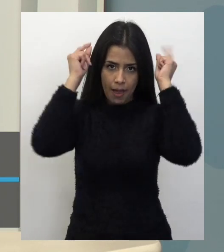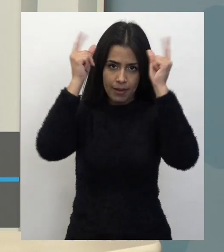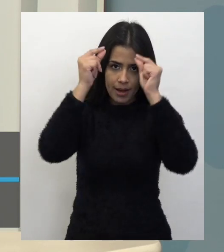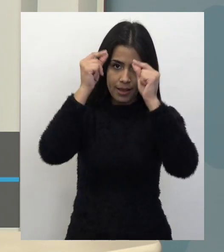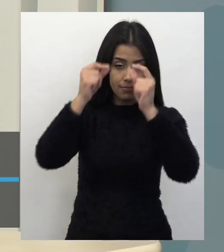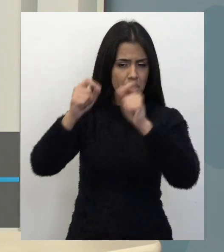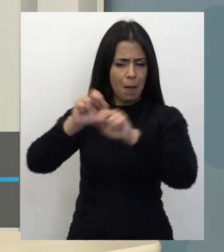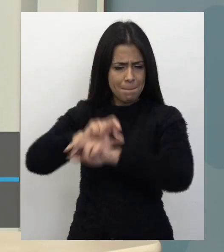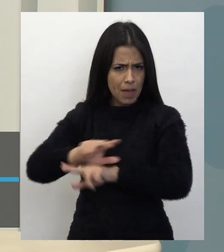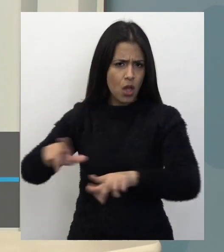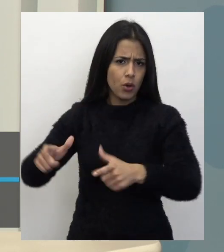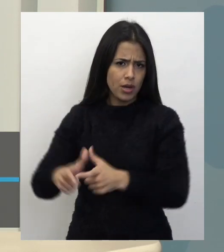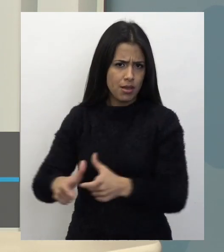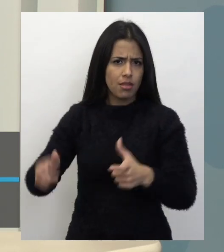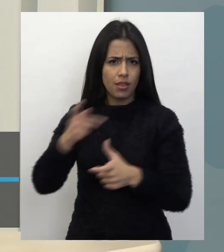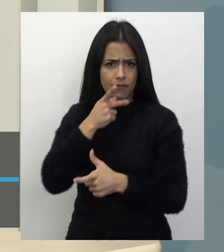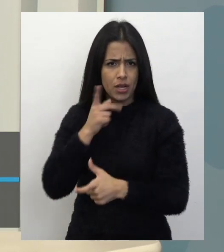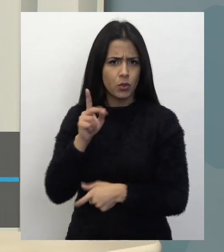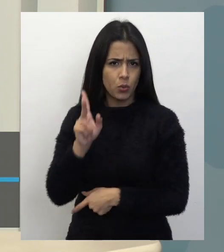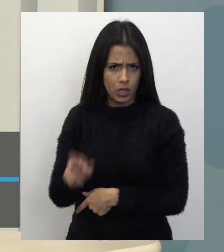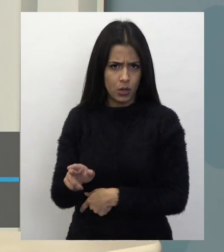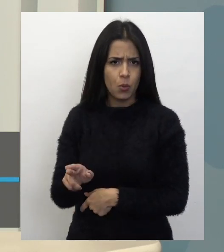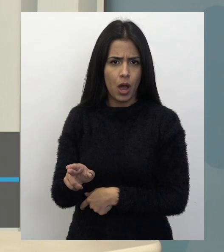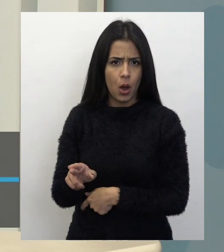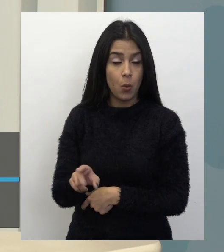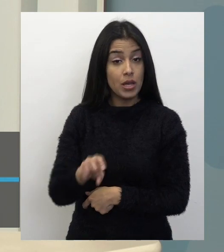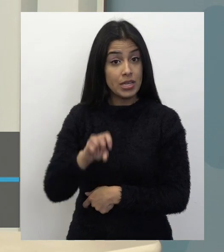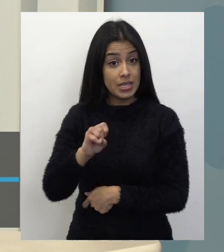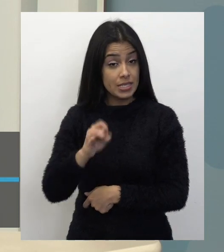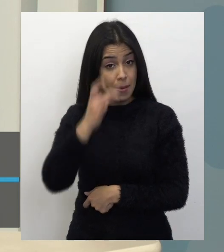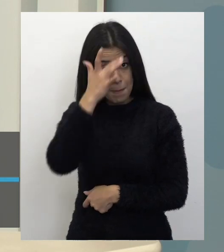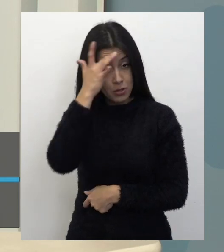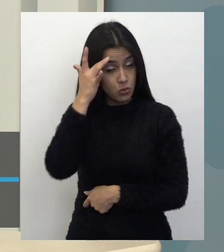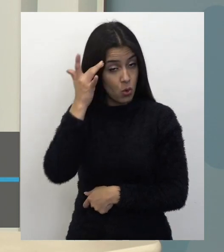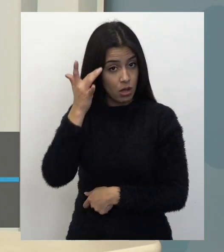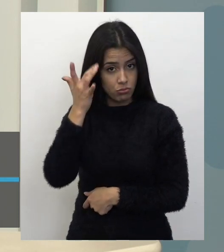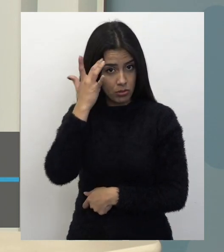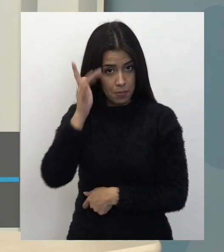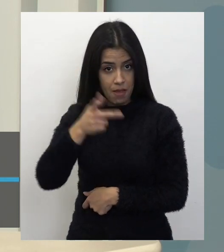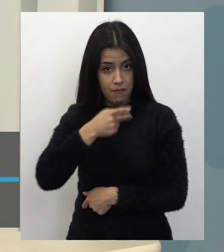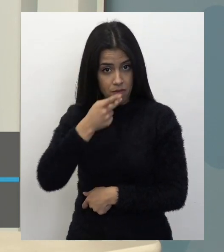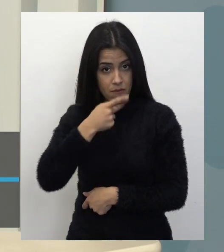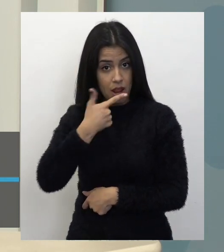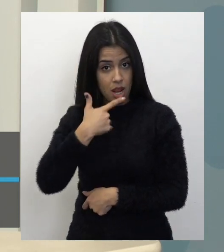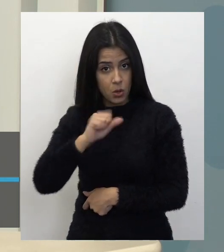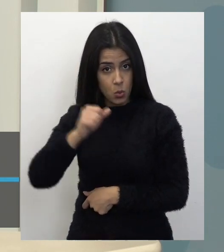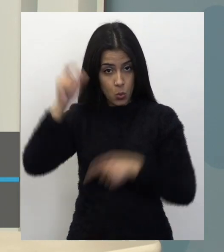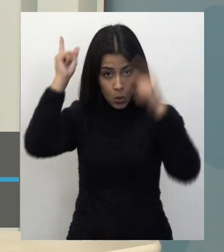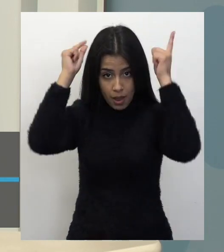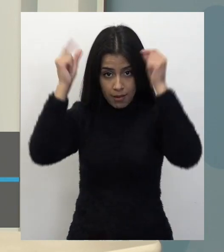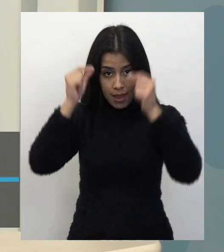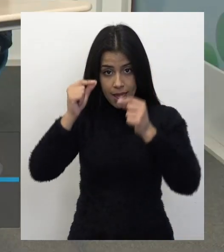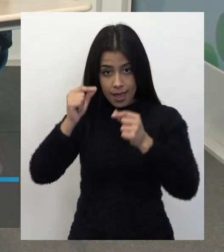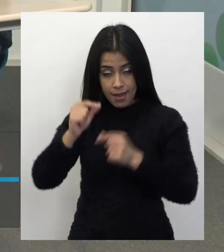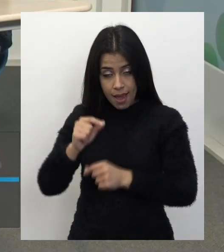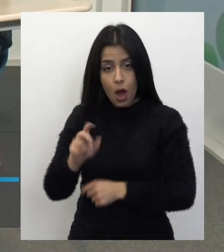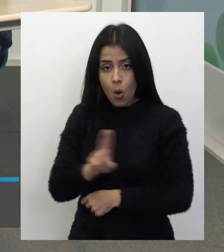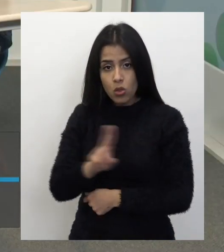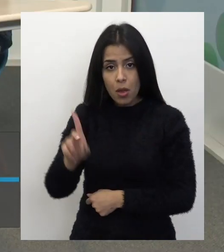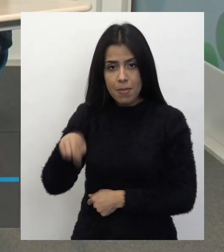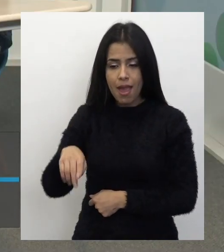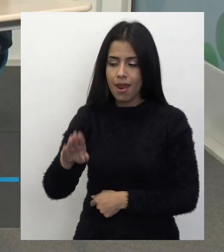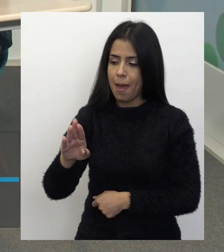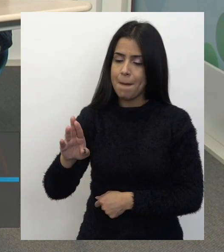língua. O Paulo Henrique também disse que quem não fala a língua grega é um bárbaro. A maioria dos estudantes estão respondendo nesse sentido. É isso mesmo, né?